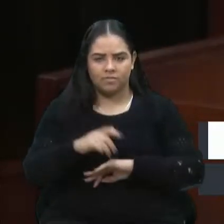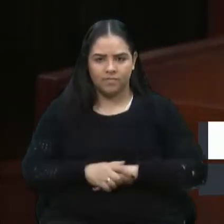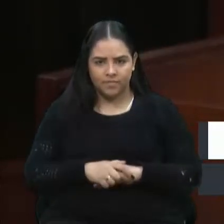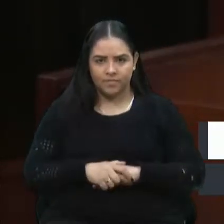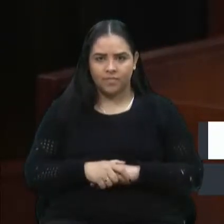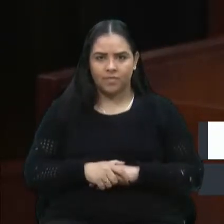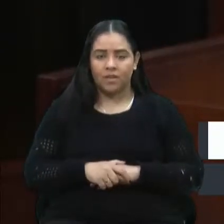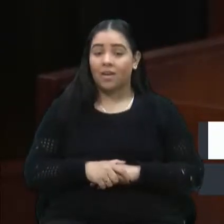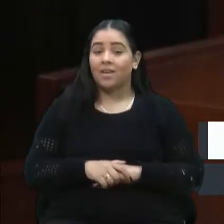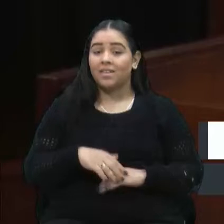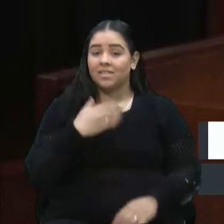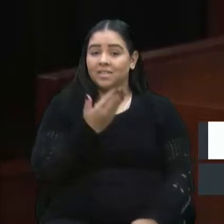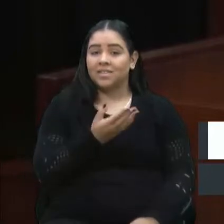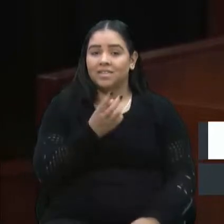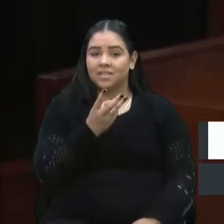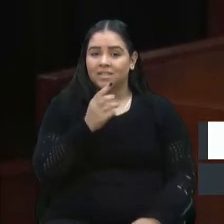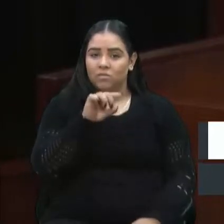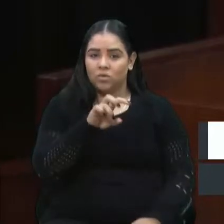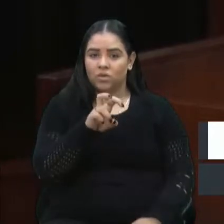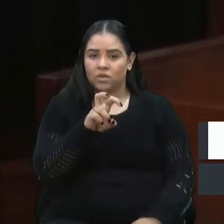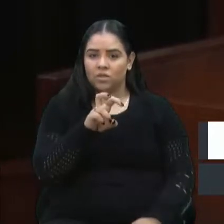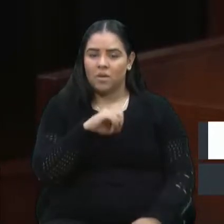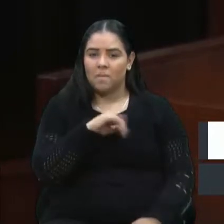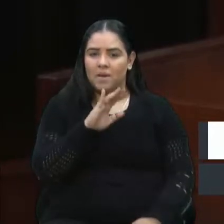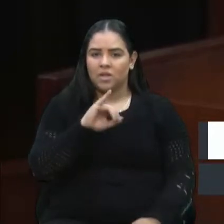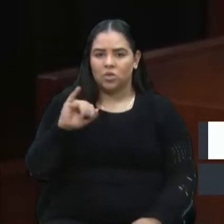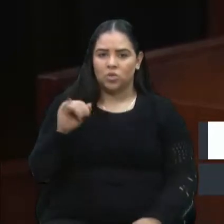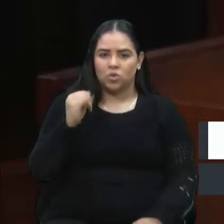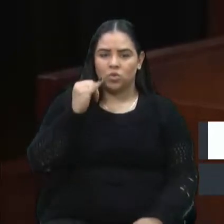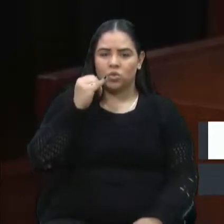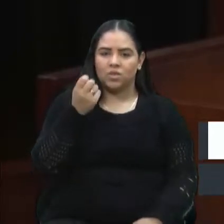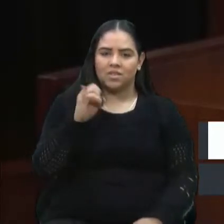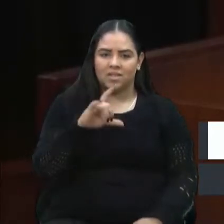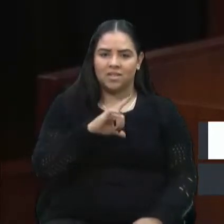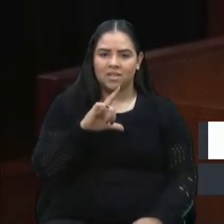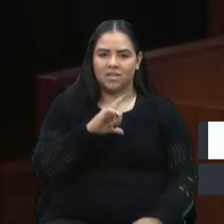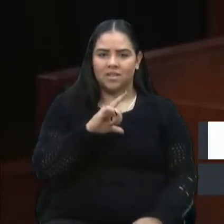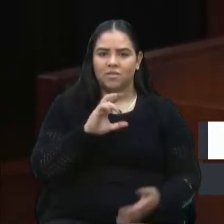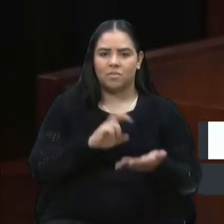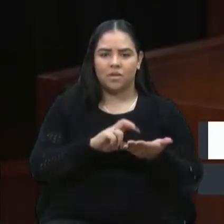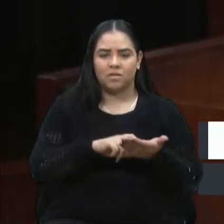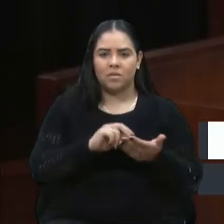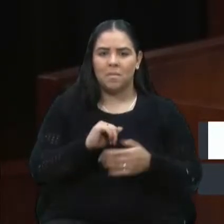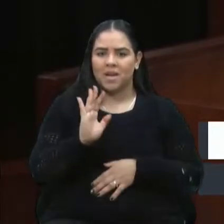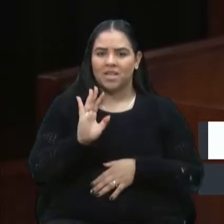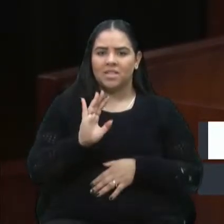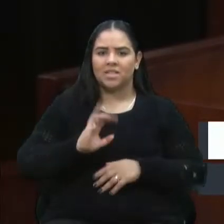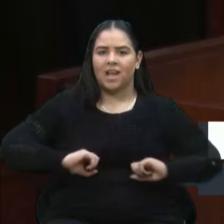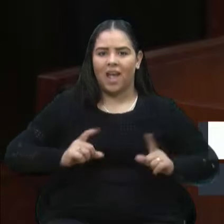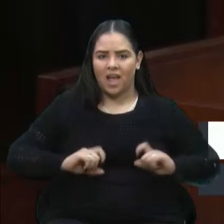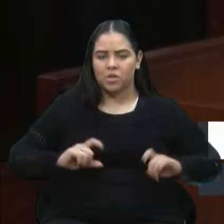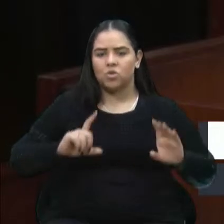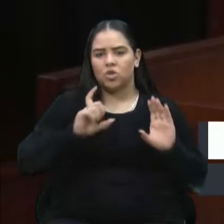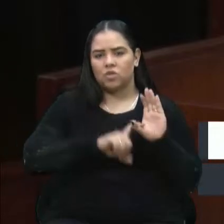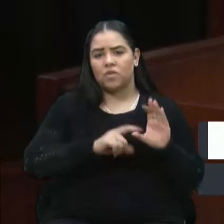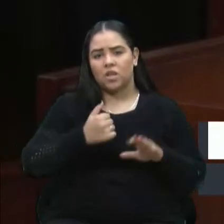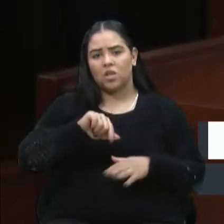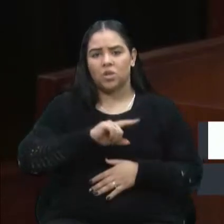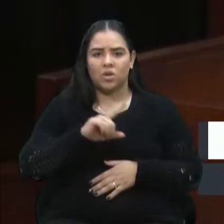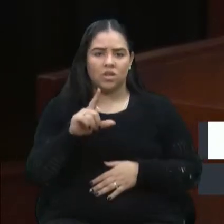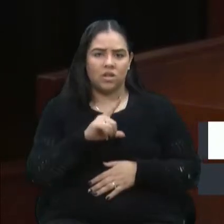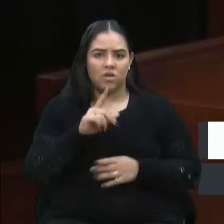Esse 13,5% faz com que aumente os juros e quem tem conta fica cada vez mais endividado. A gente tem hoje